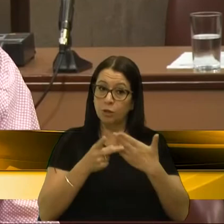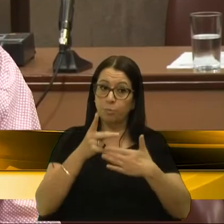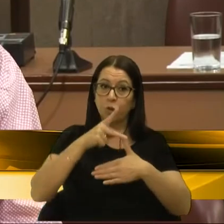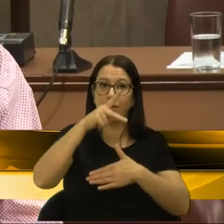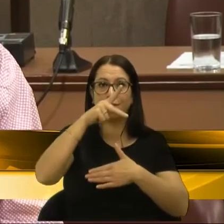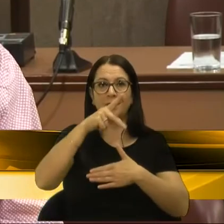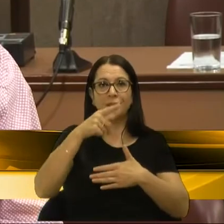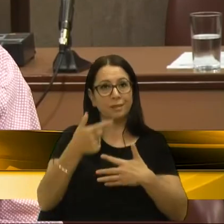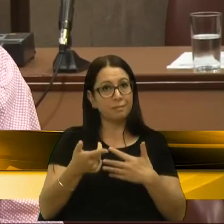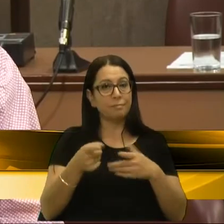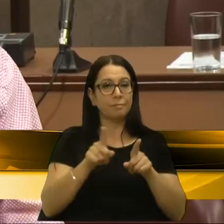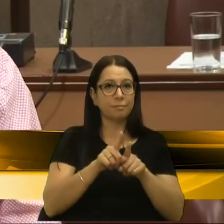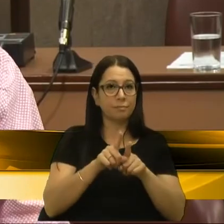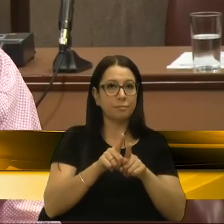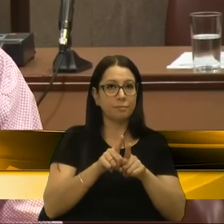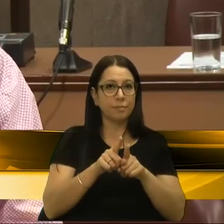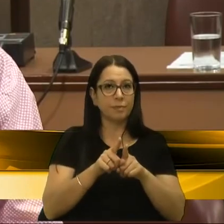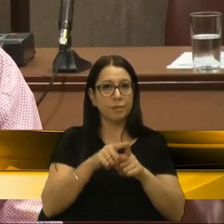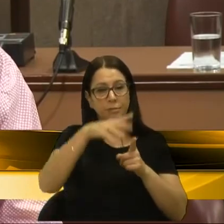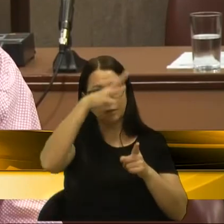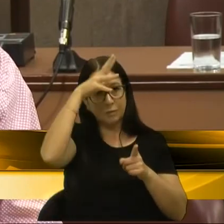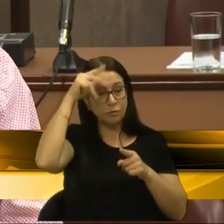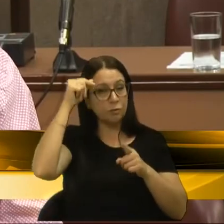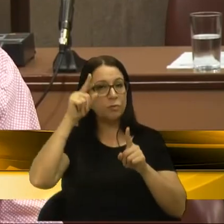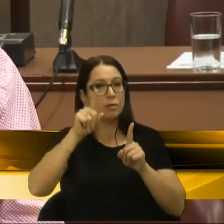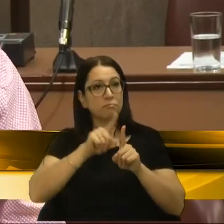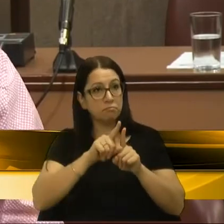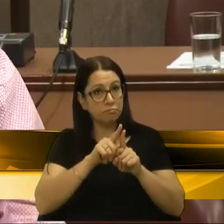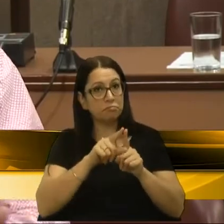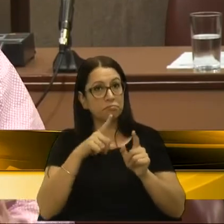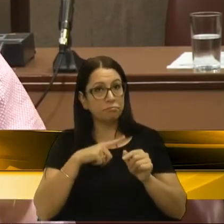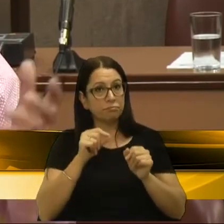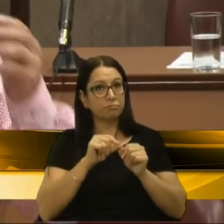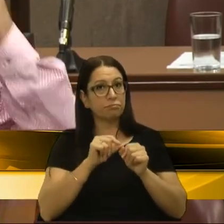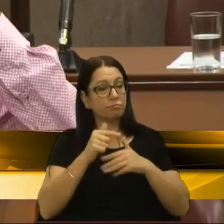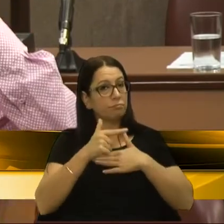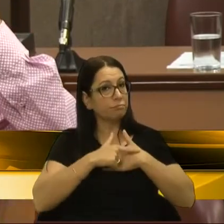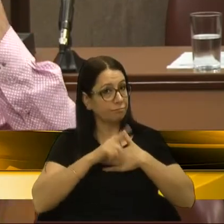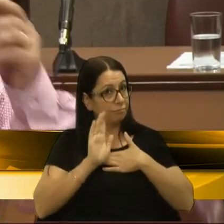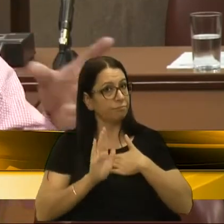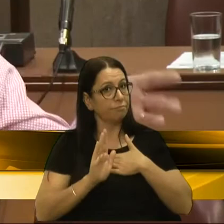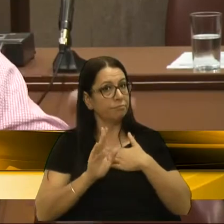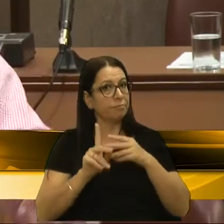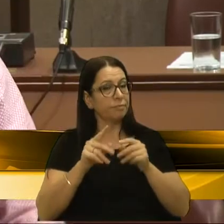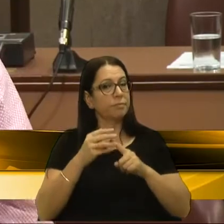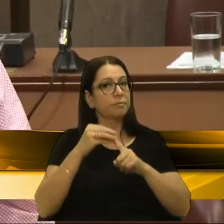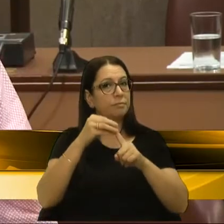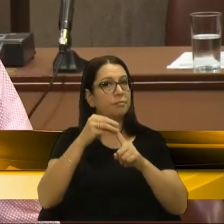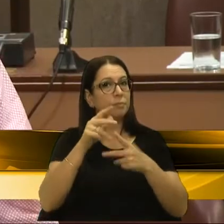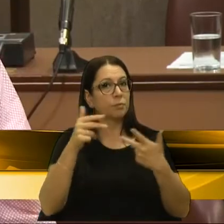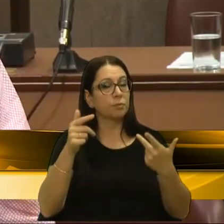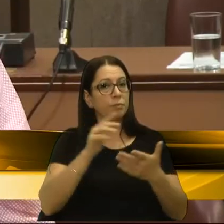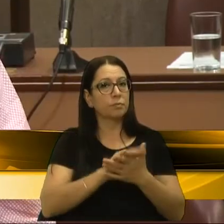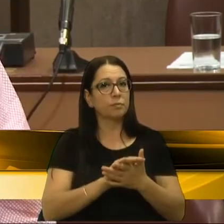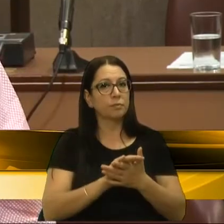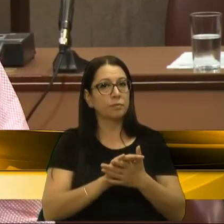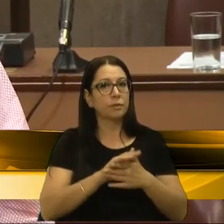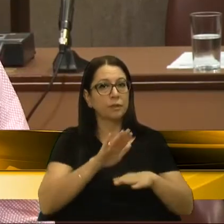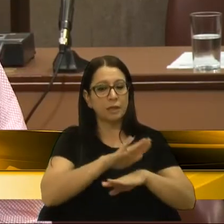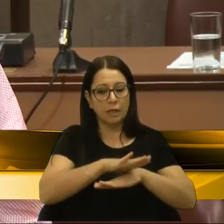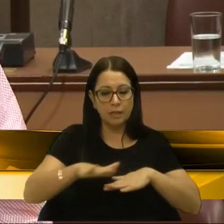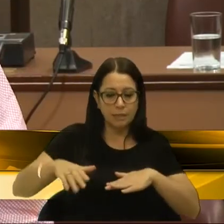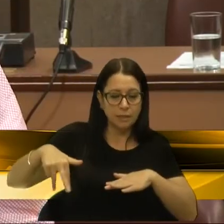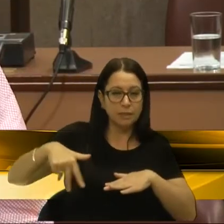porém, o poder público também tem que fazer a sua parte diante, principalmente, da situação das calçadas.